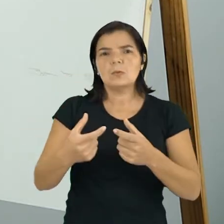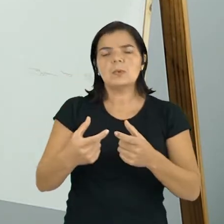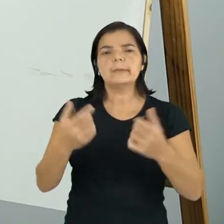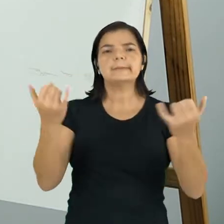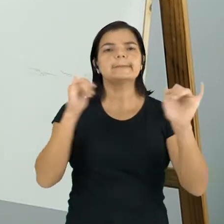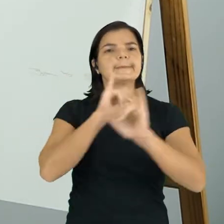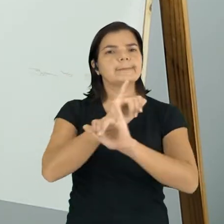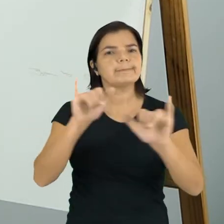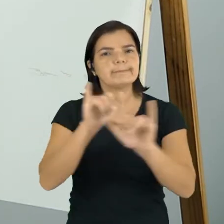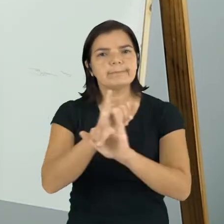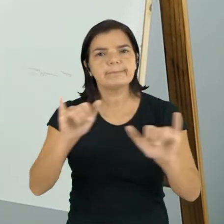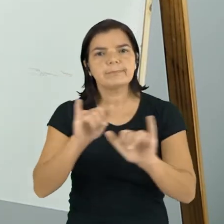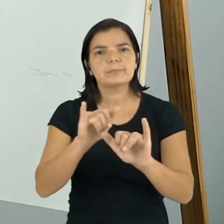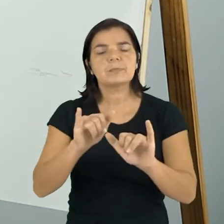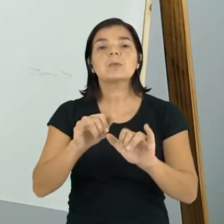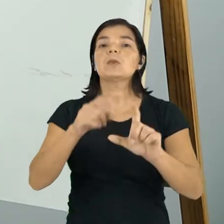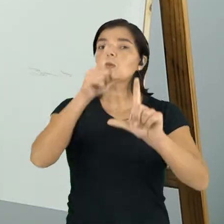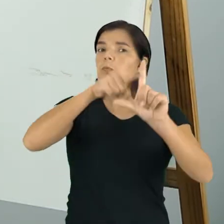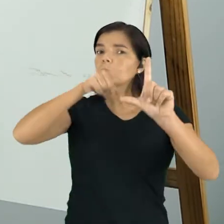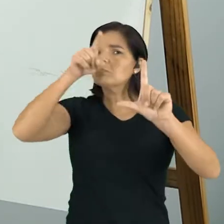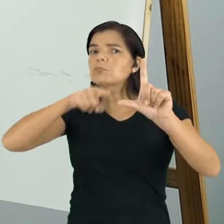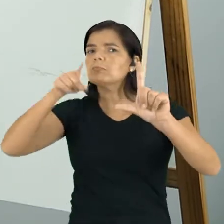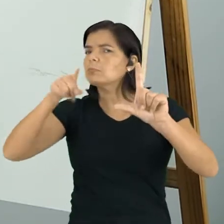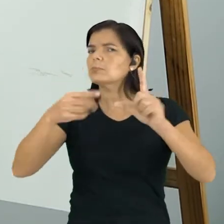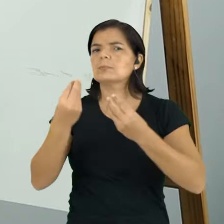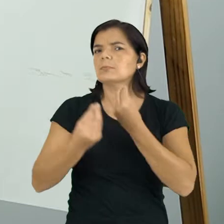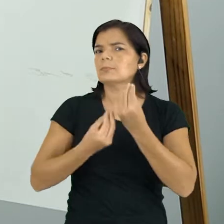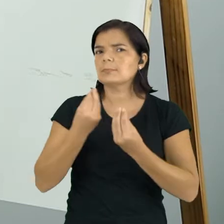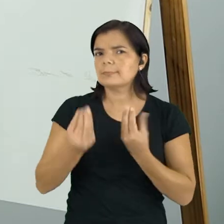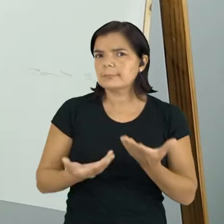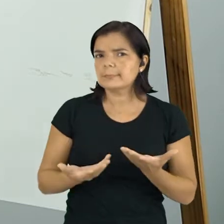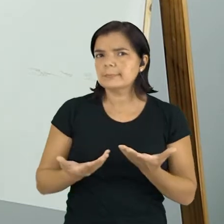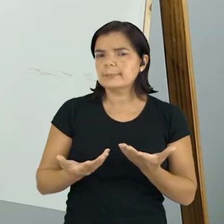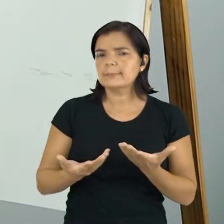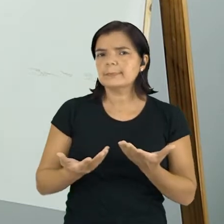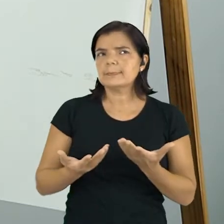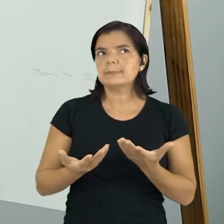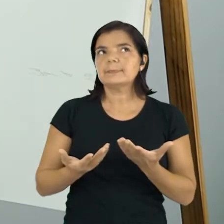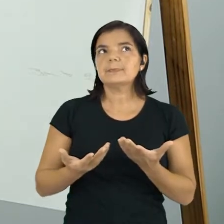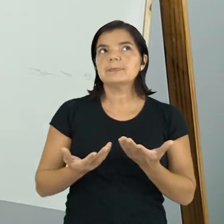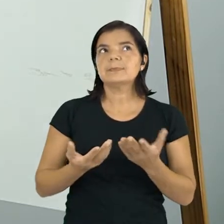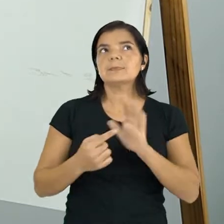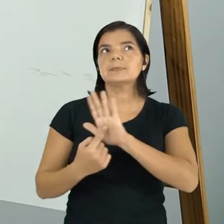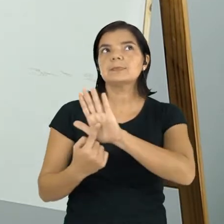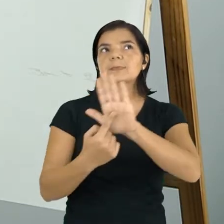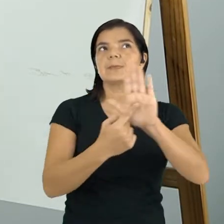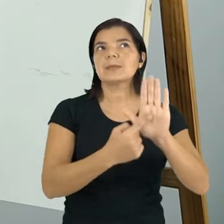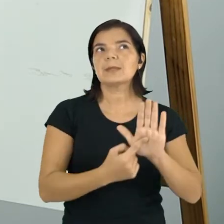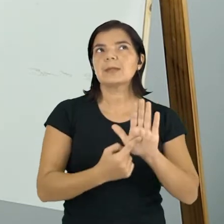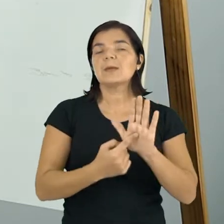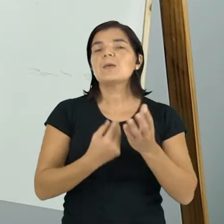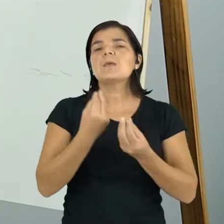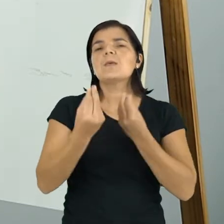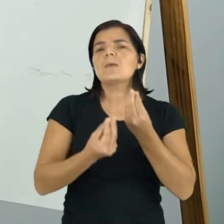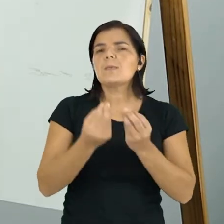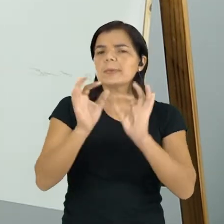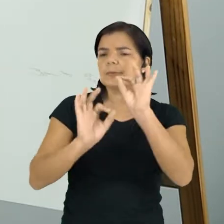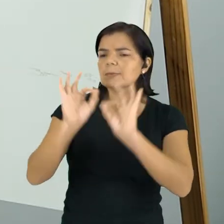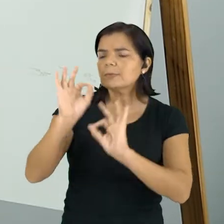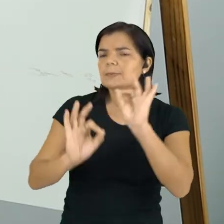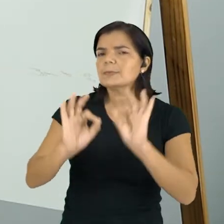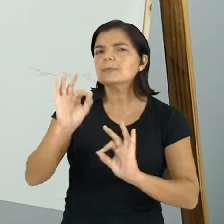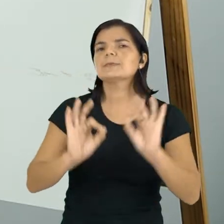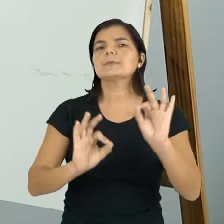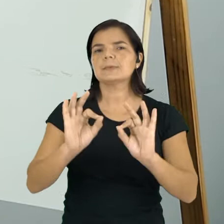as informações e os gráficos, né? Como eles aparecem, né? Como que a gente